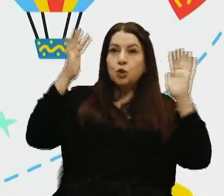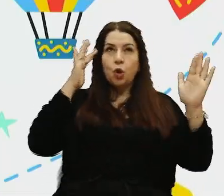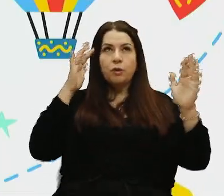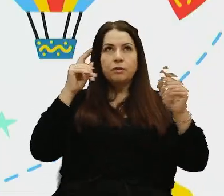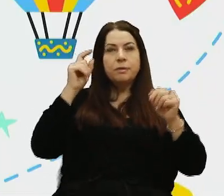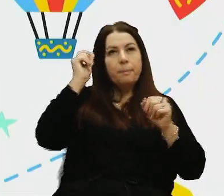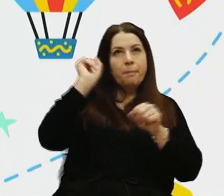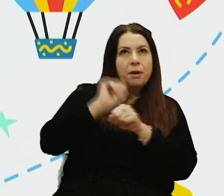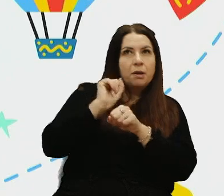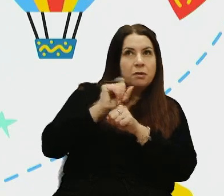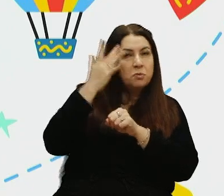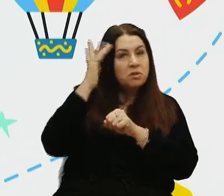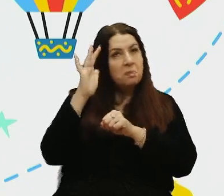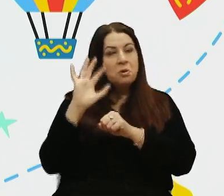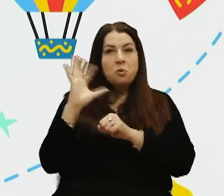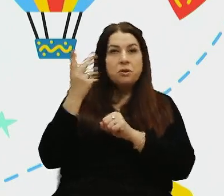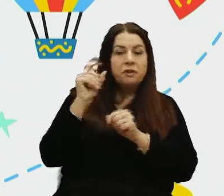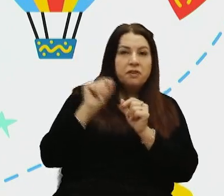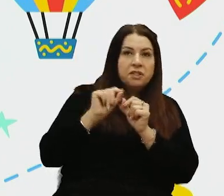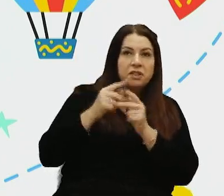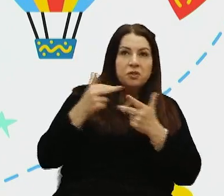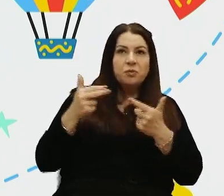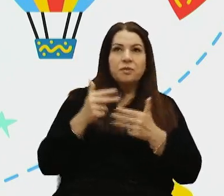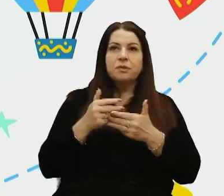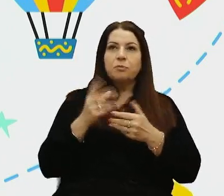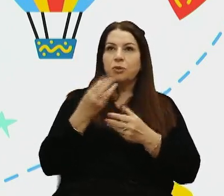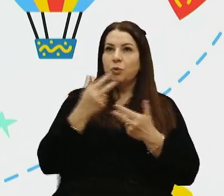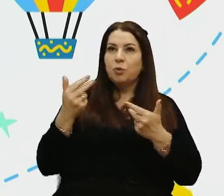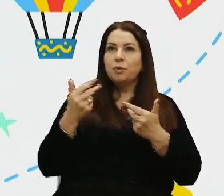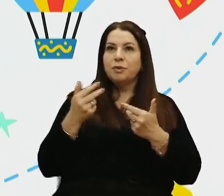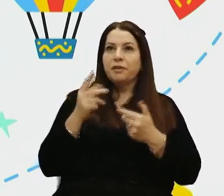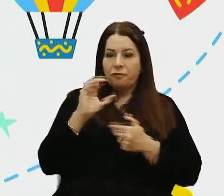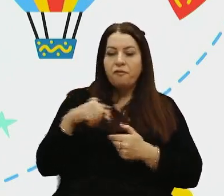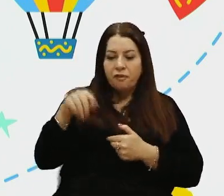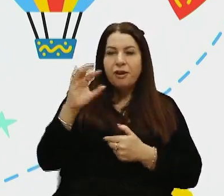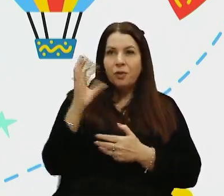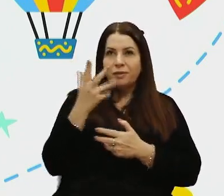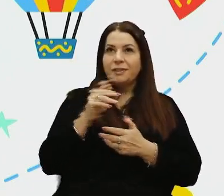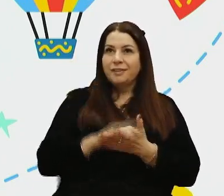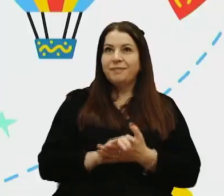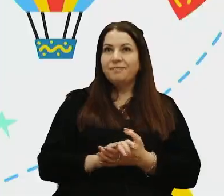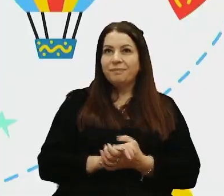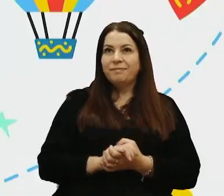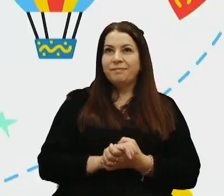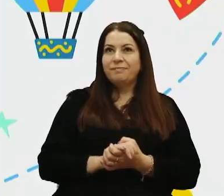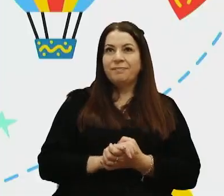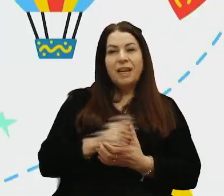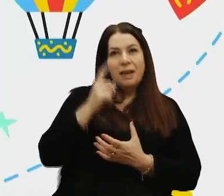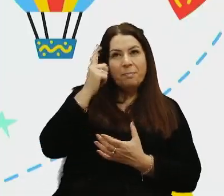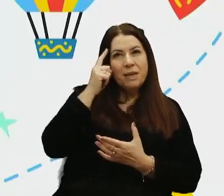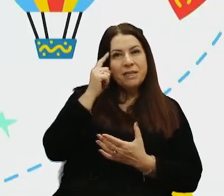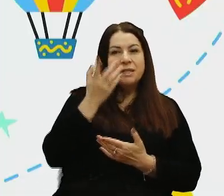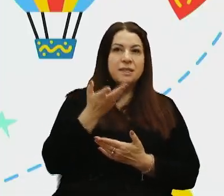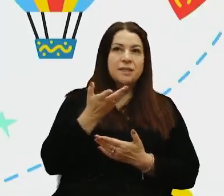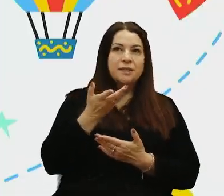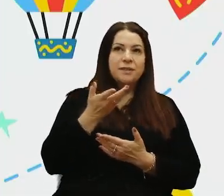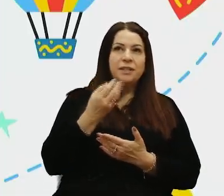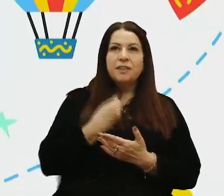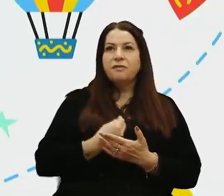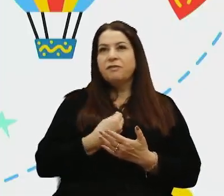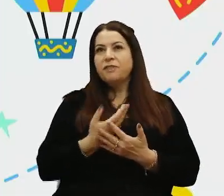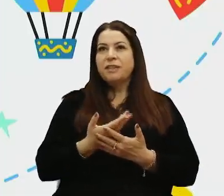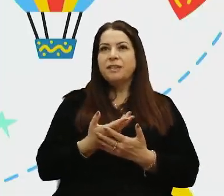expectativas, enfim, não saber se ia conseguir cumprir, que muita coisa boa ia acontecer, mesmo, né, ela pensando que a vida dela